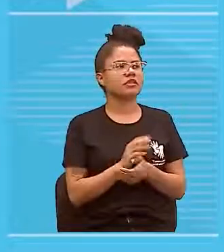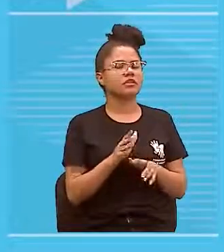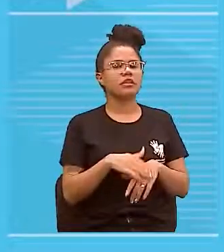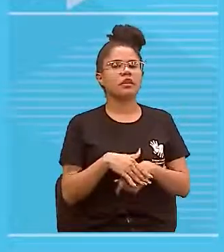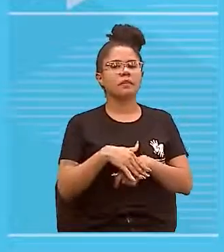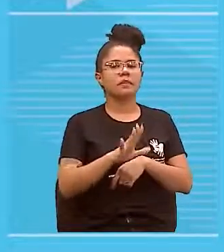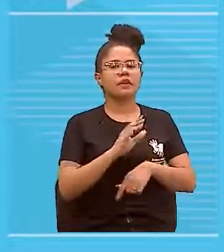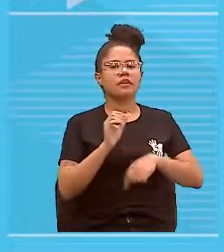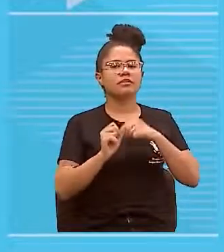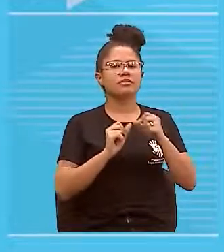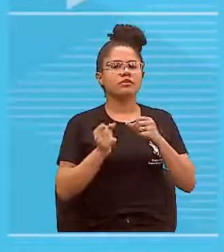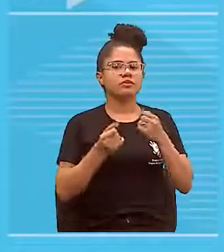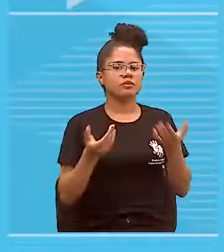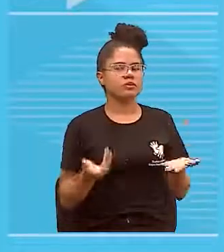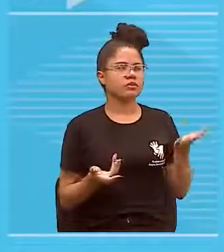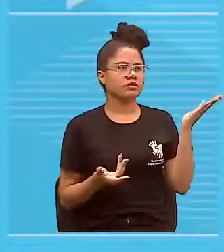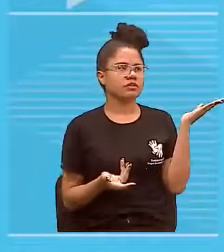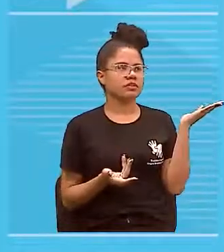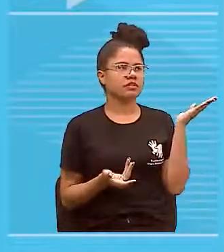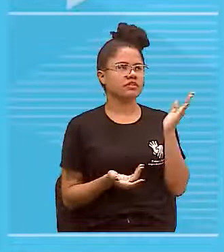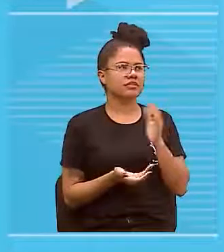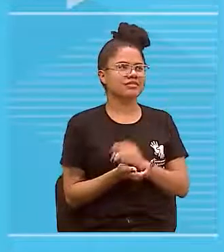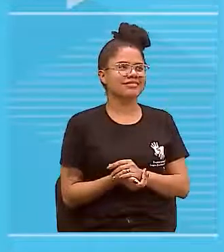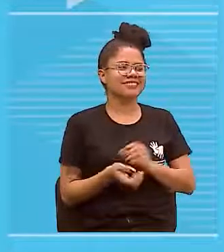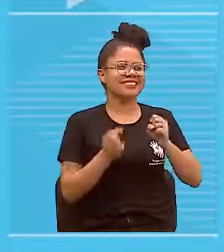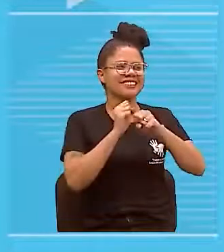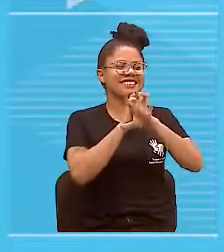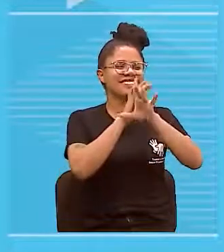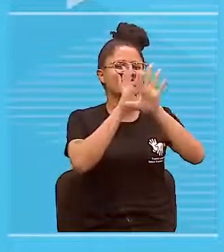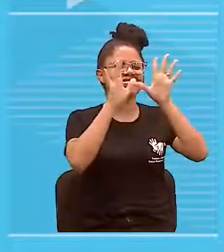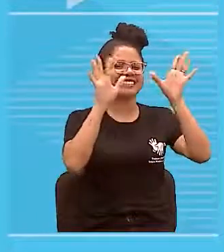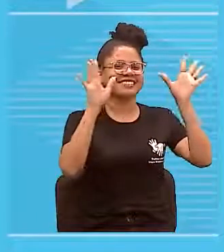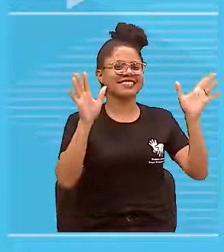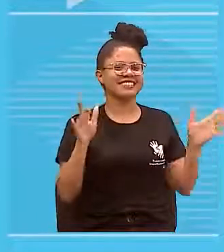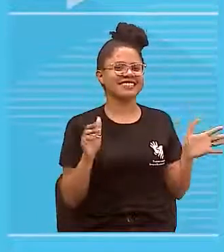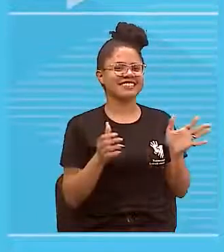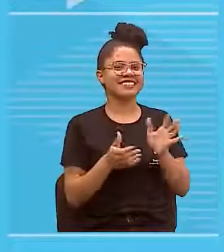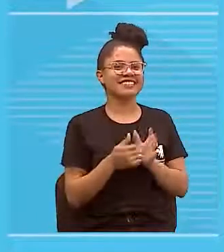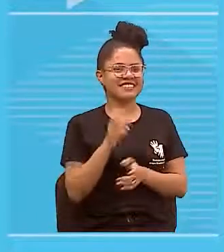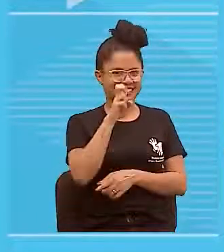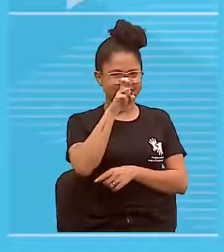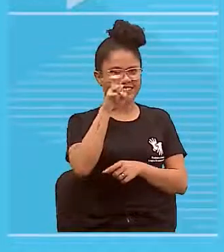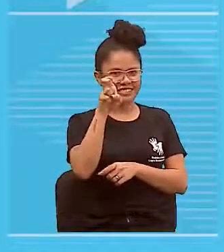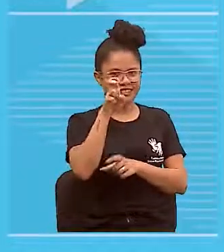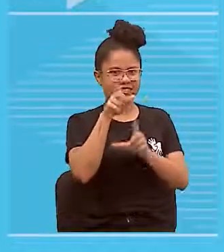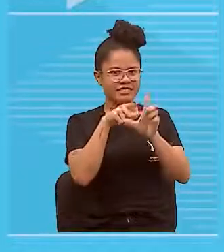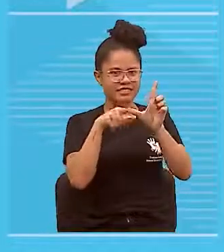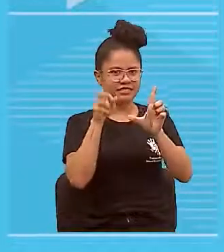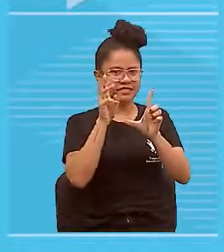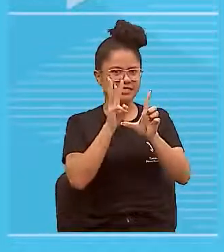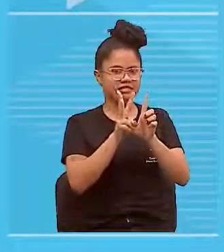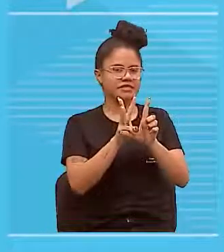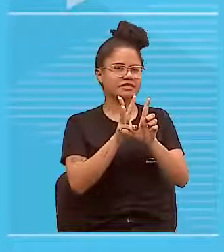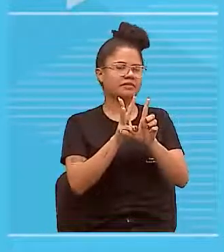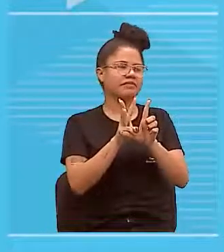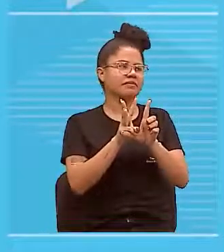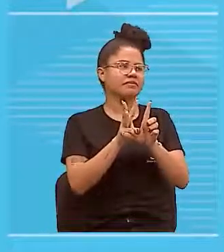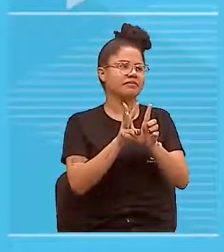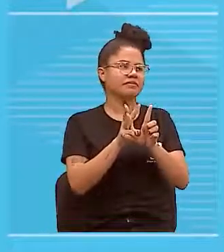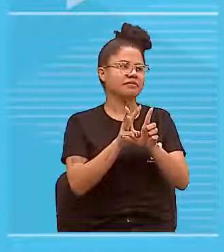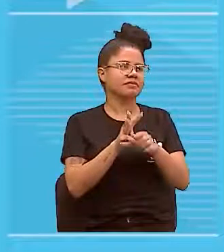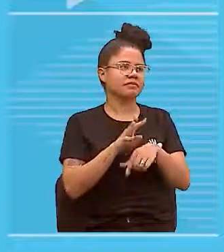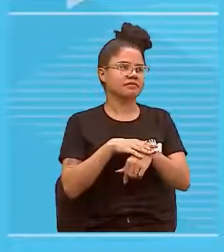superficial eu aumento a luminosidade, né, em relação à luz aqui, e quanto mais profunda